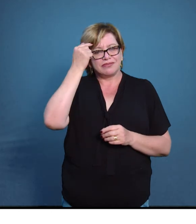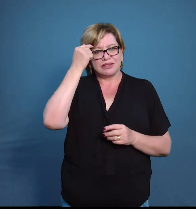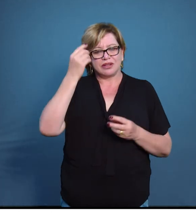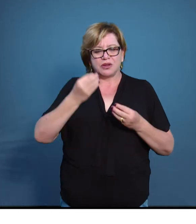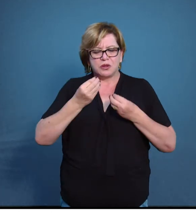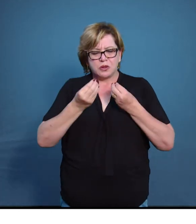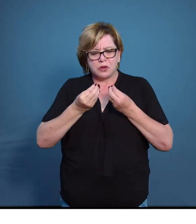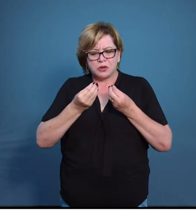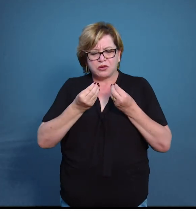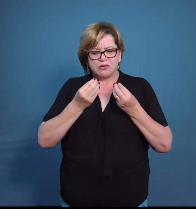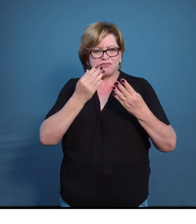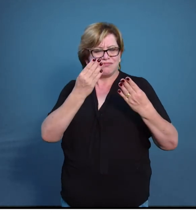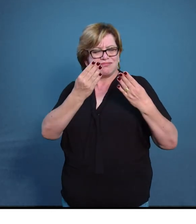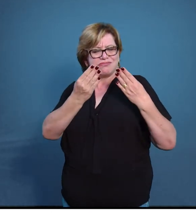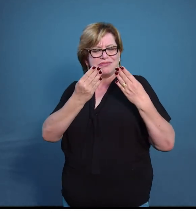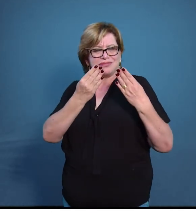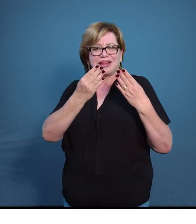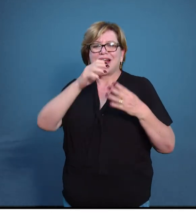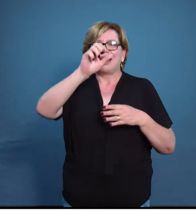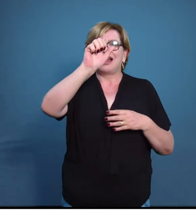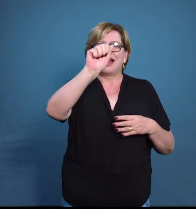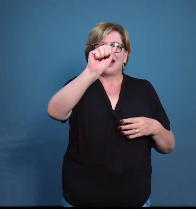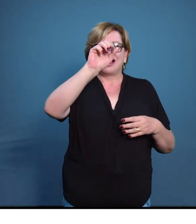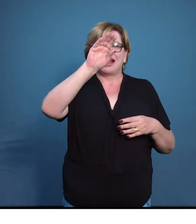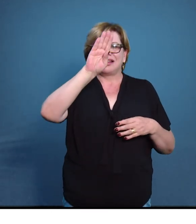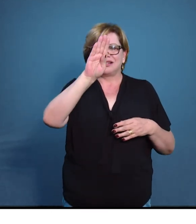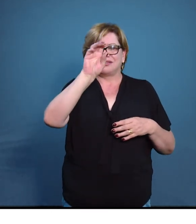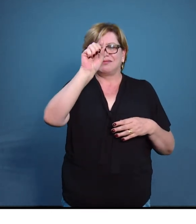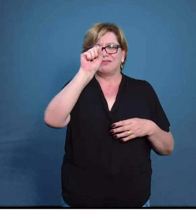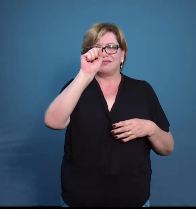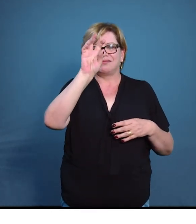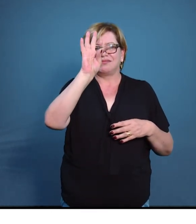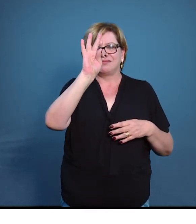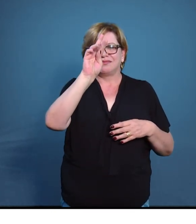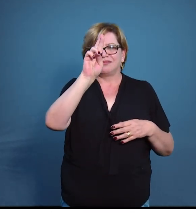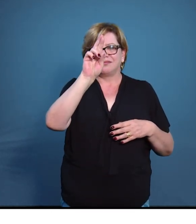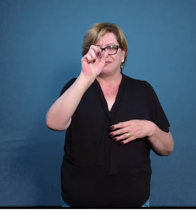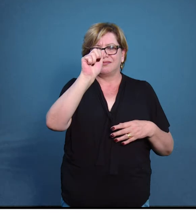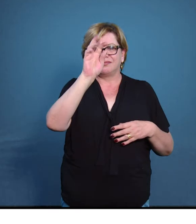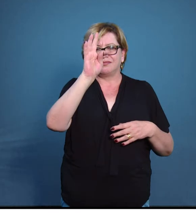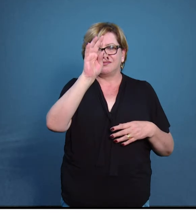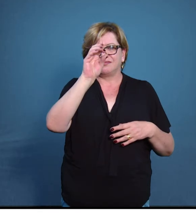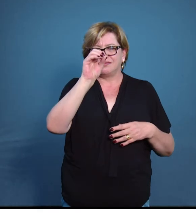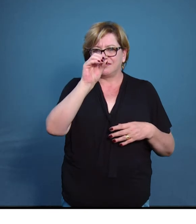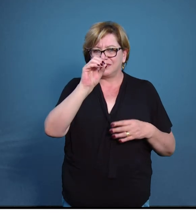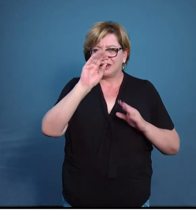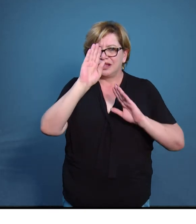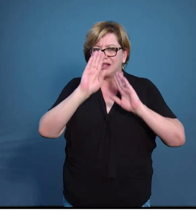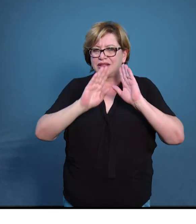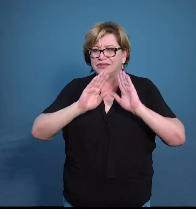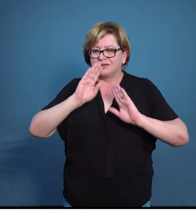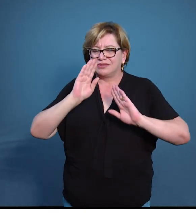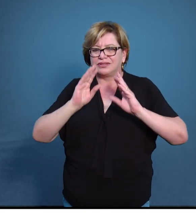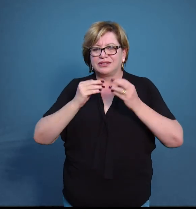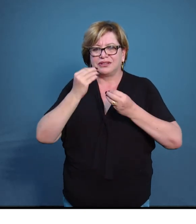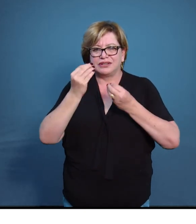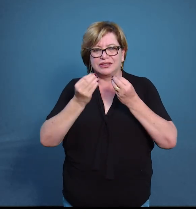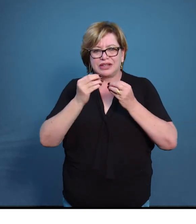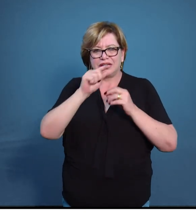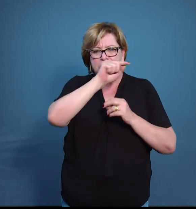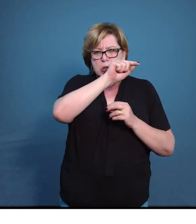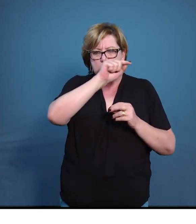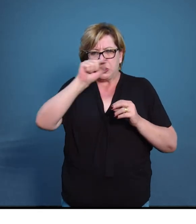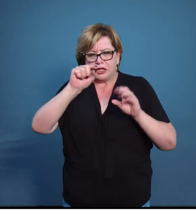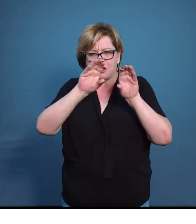como seria analisar uma obra abstrata. Neste caso, os elementos formais eles são ainda mais fortes, como a linha,